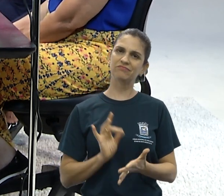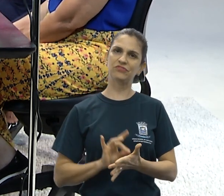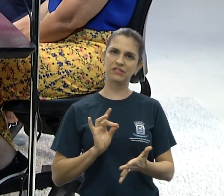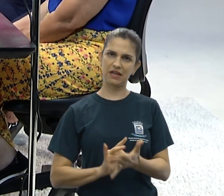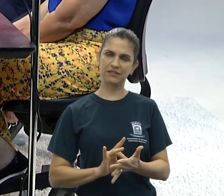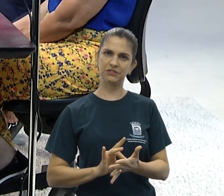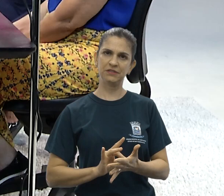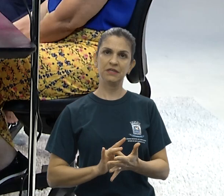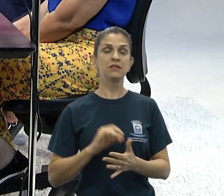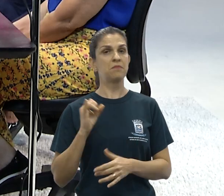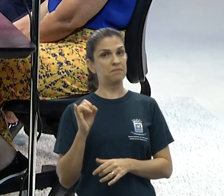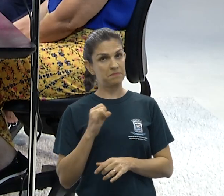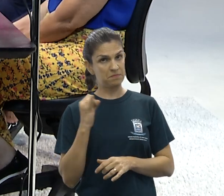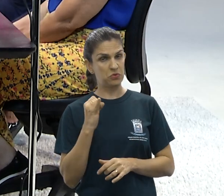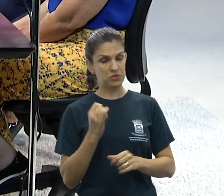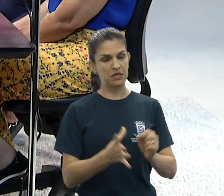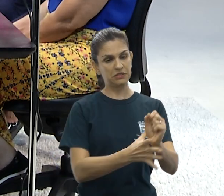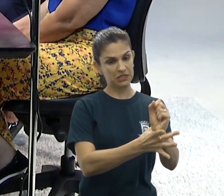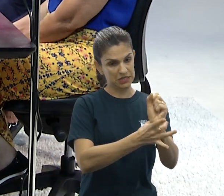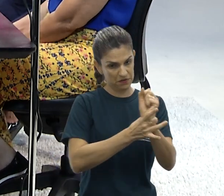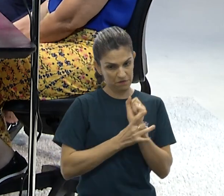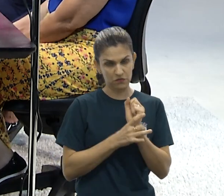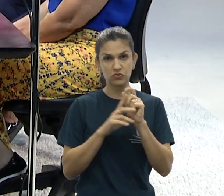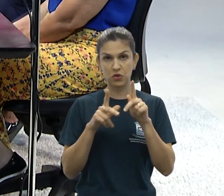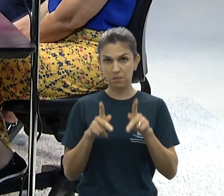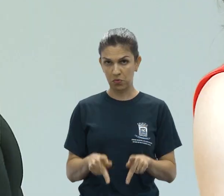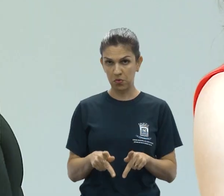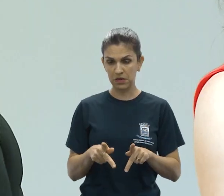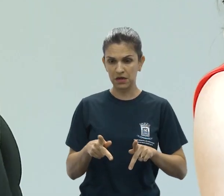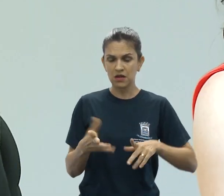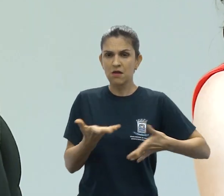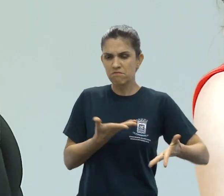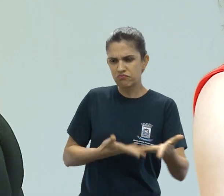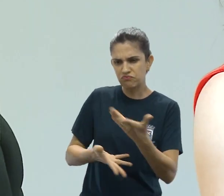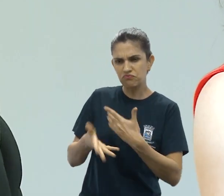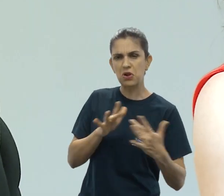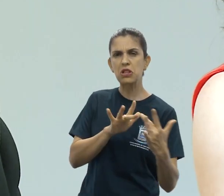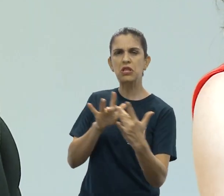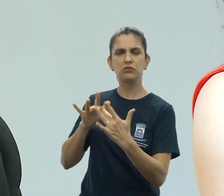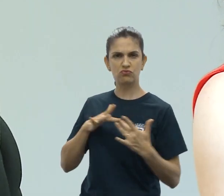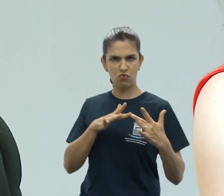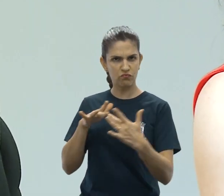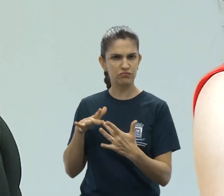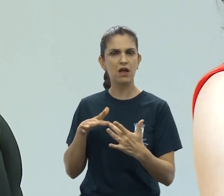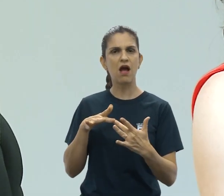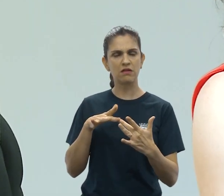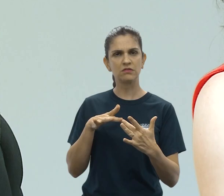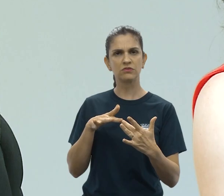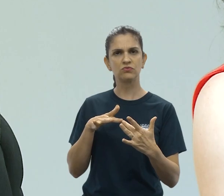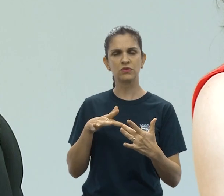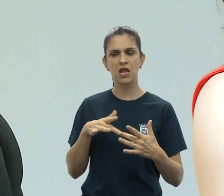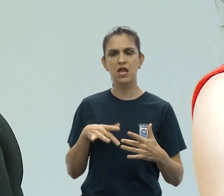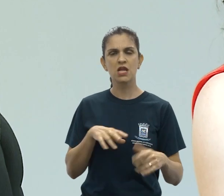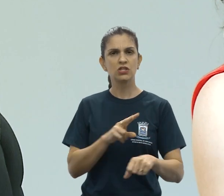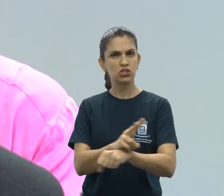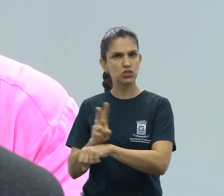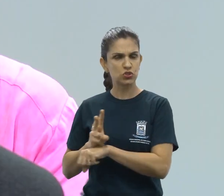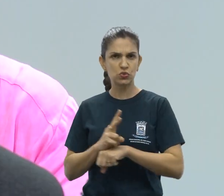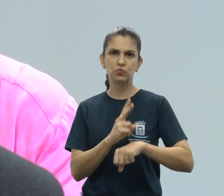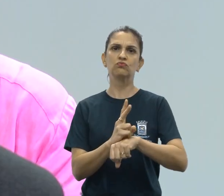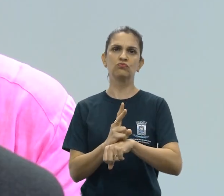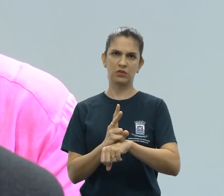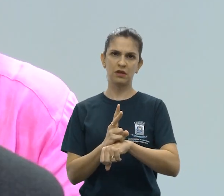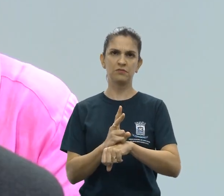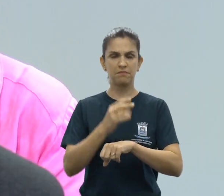situação, a Defensoria Pública atua, realizando essa articulação do tratamento, do cuidado integral, às vezes sem nem precisar ajuizar uma